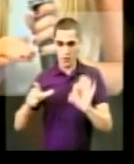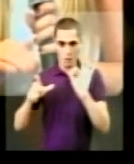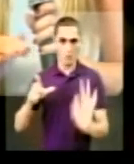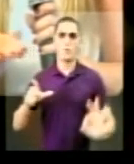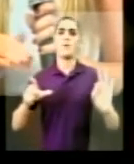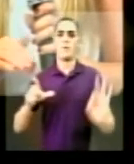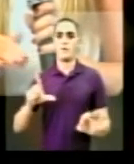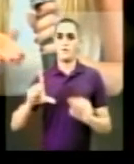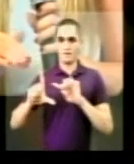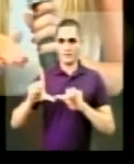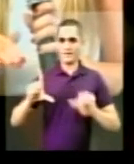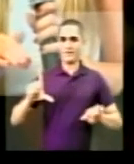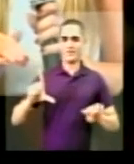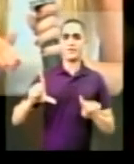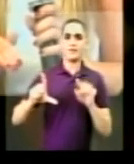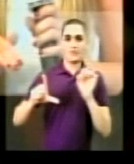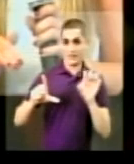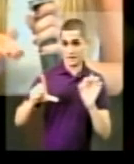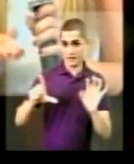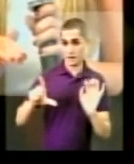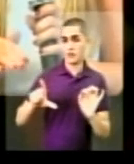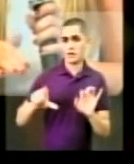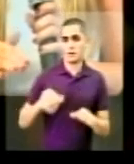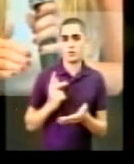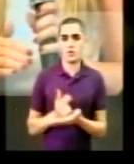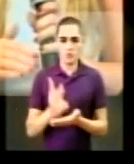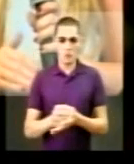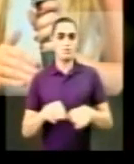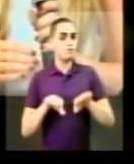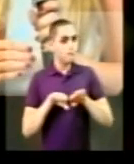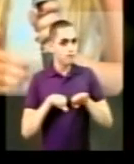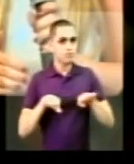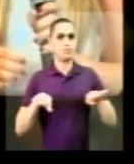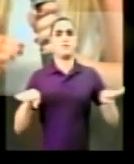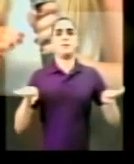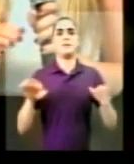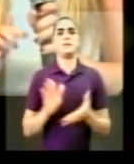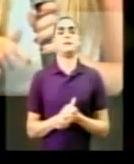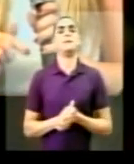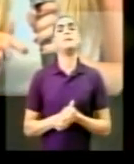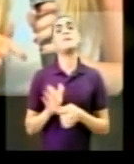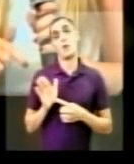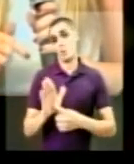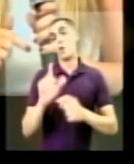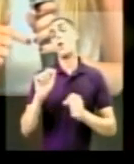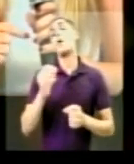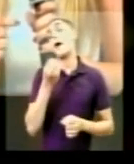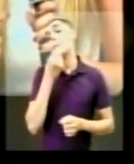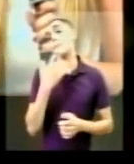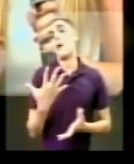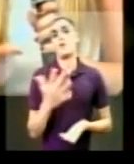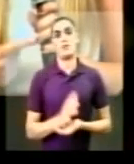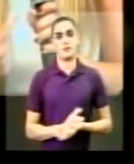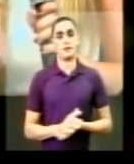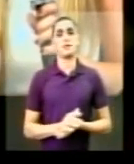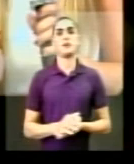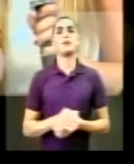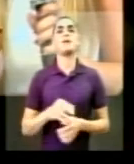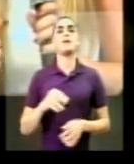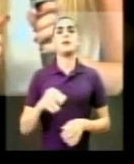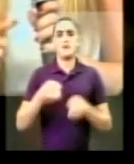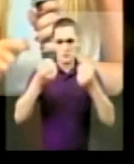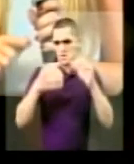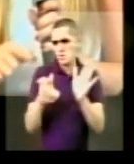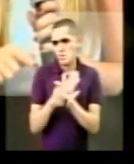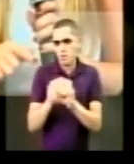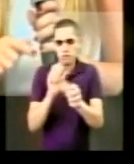Também ela fica numa tendência mais estável, o que é um bom sinal quando a gente fala da questão da transmissão do